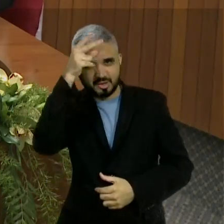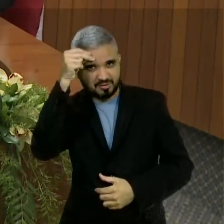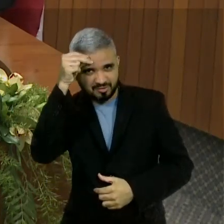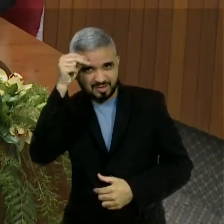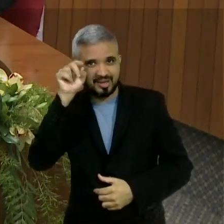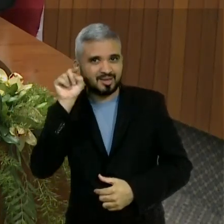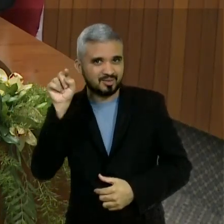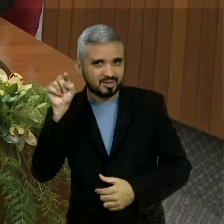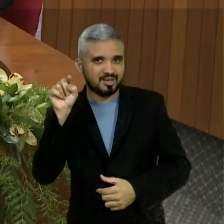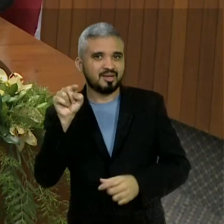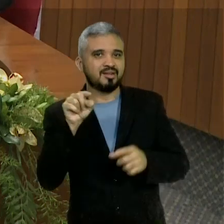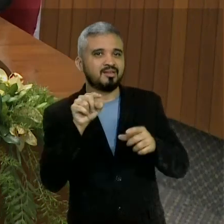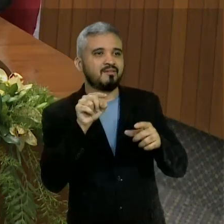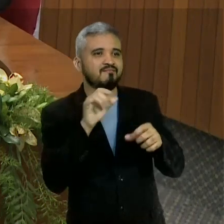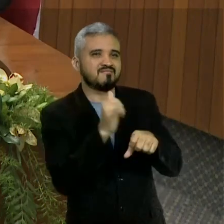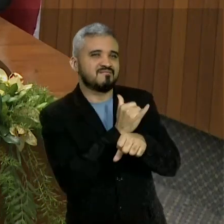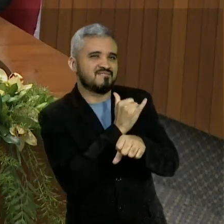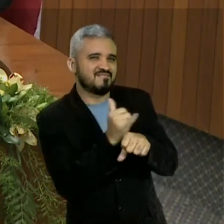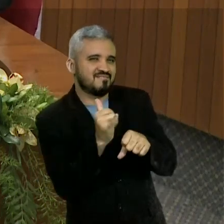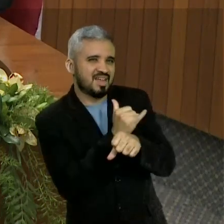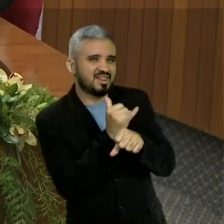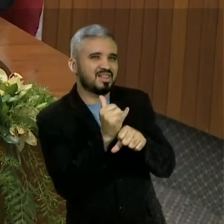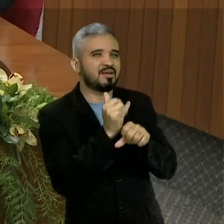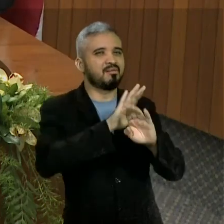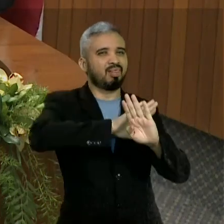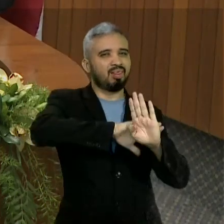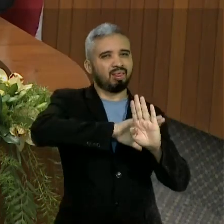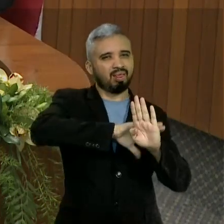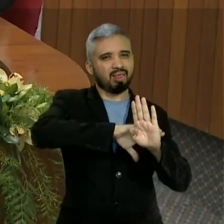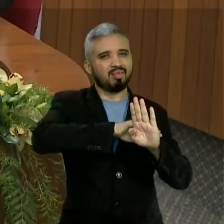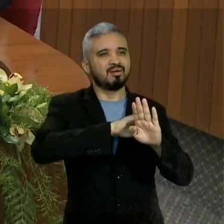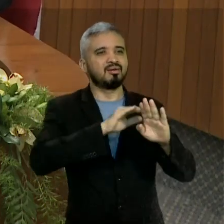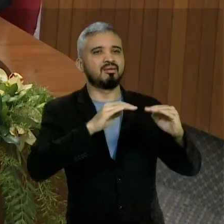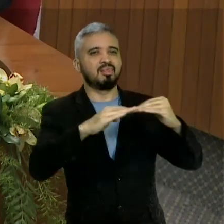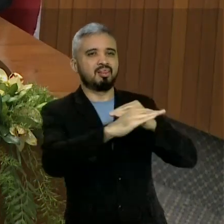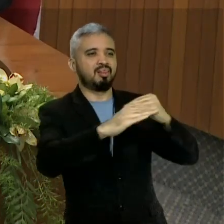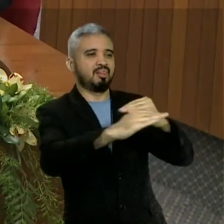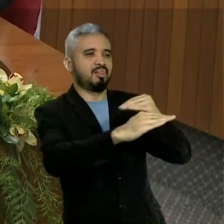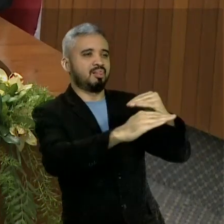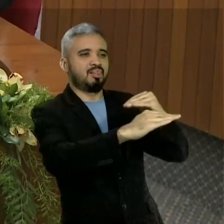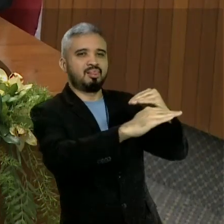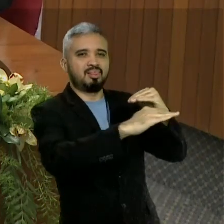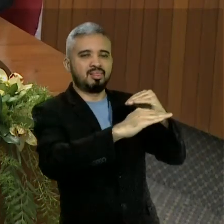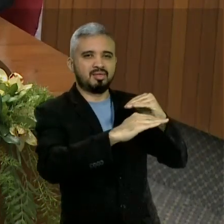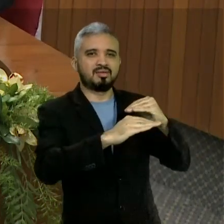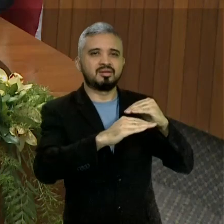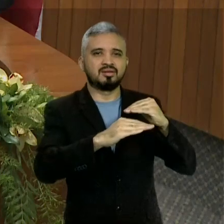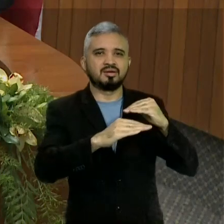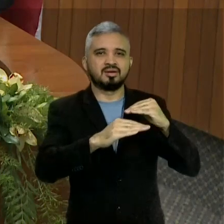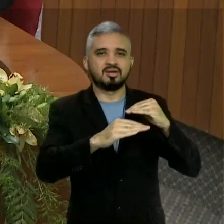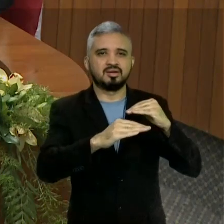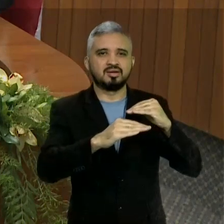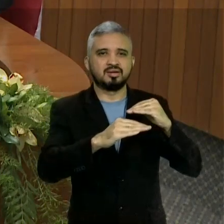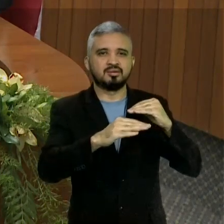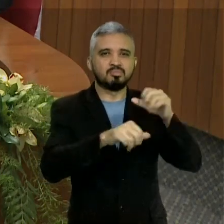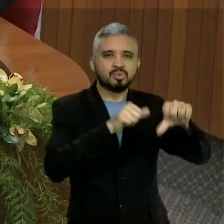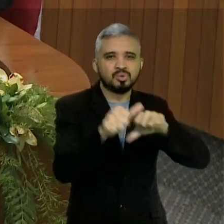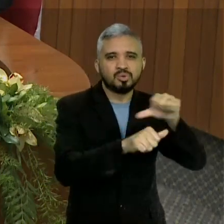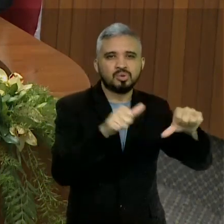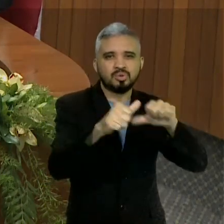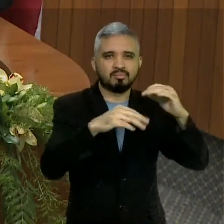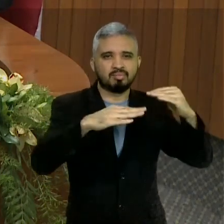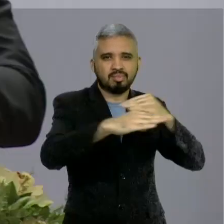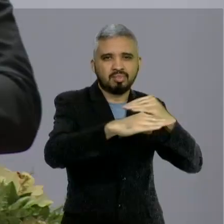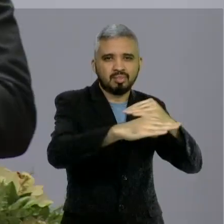da Avenida mas levou para dentro dos bairros para importunar as pessoas que moram dentro dos bairros que